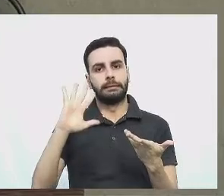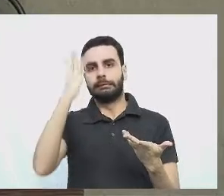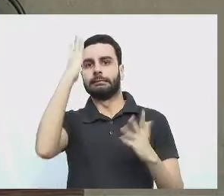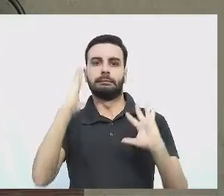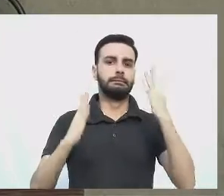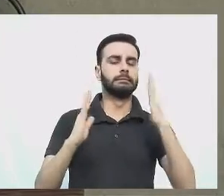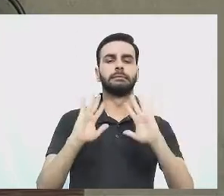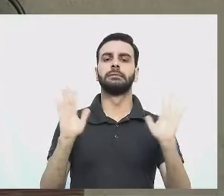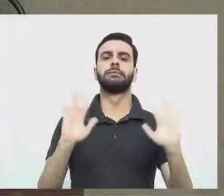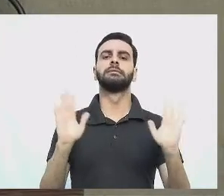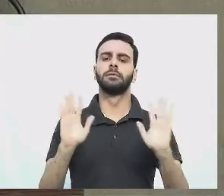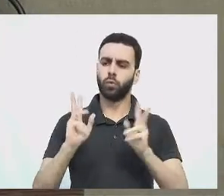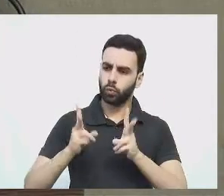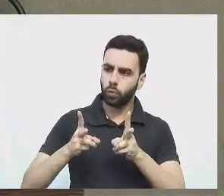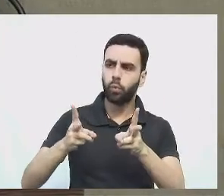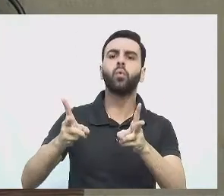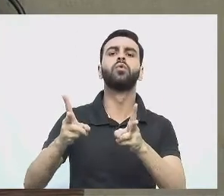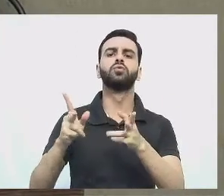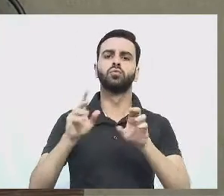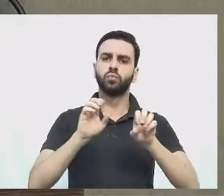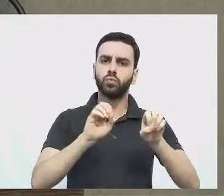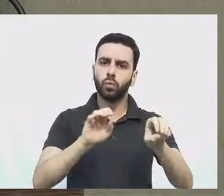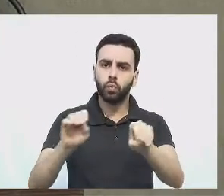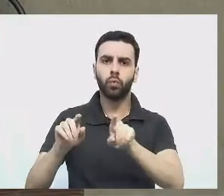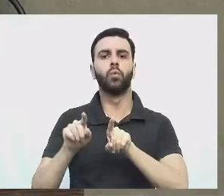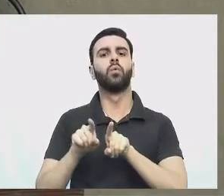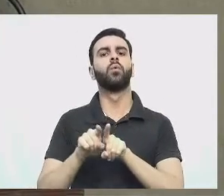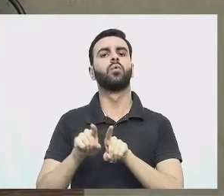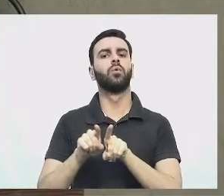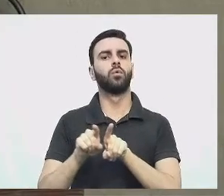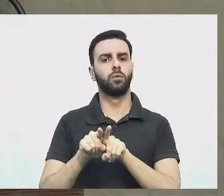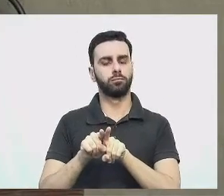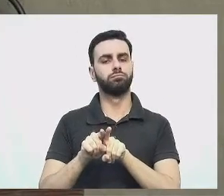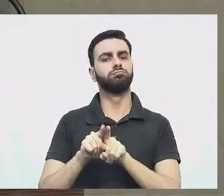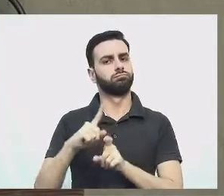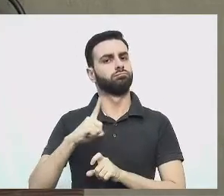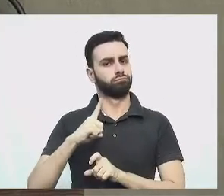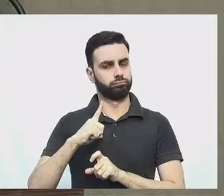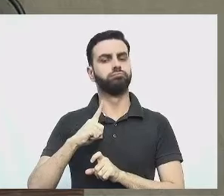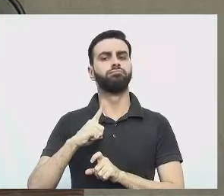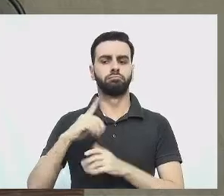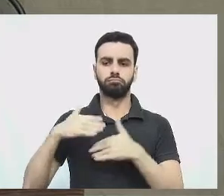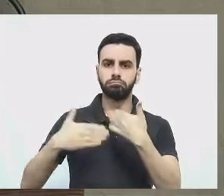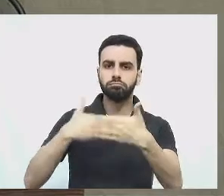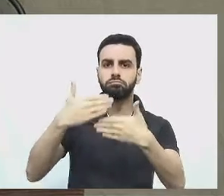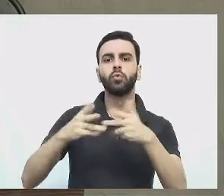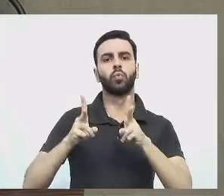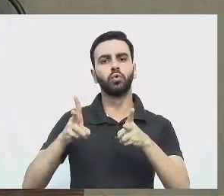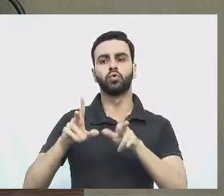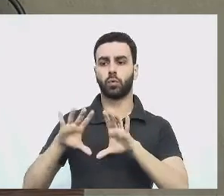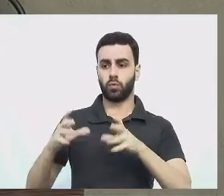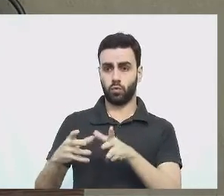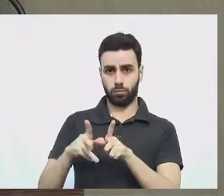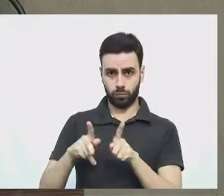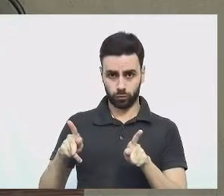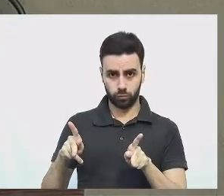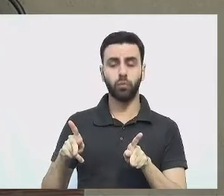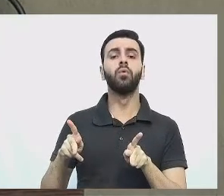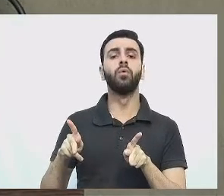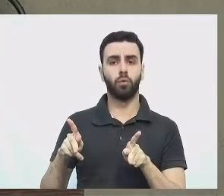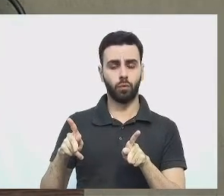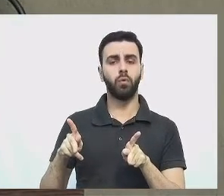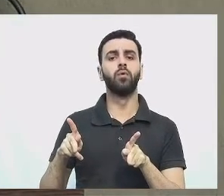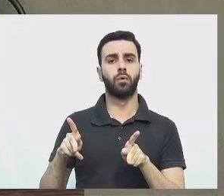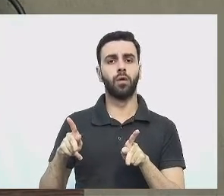da continuidade do nosso ensino, em termos da manutenção dos nossos professores,